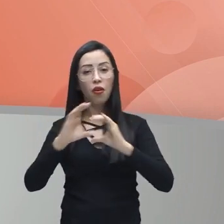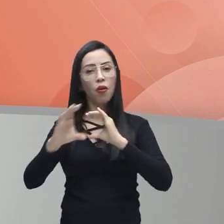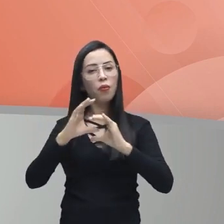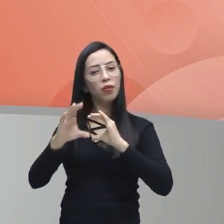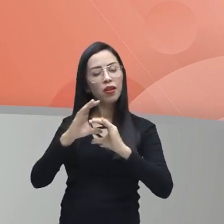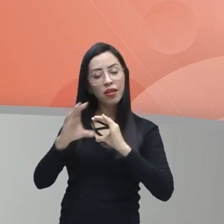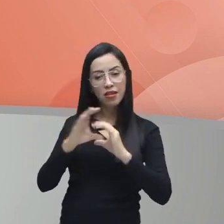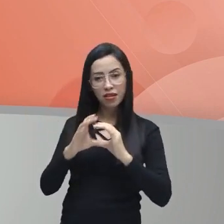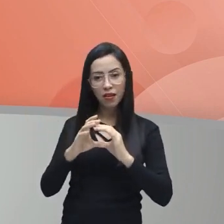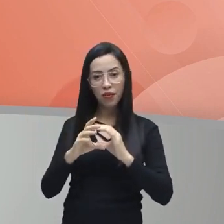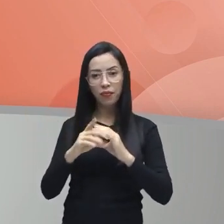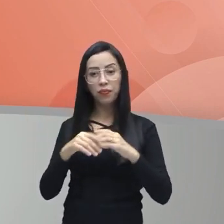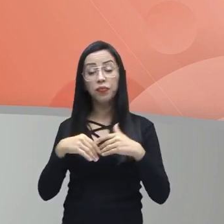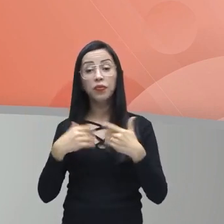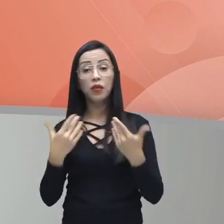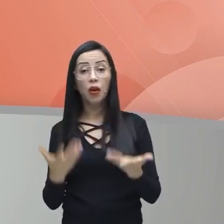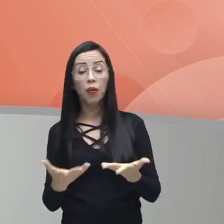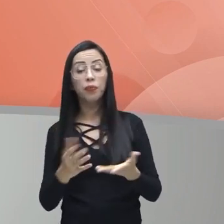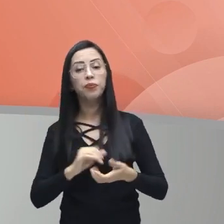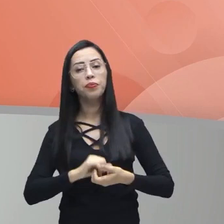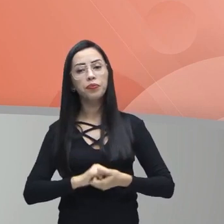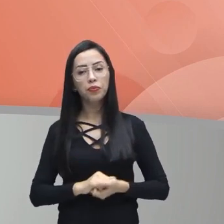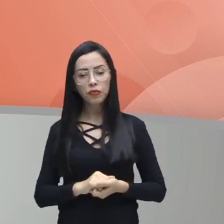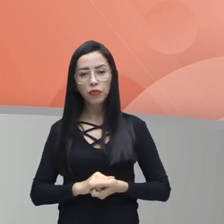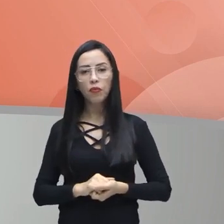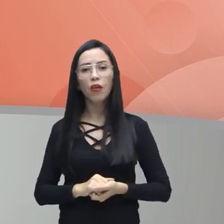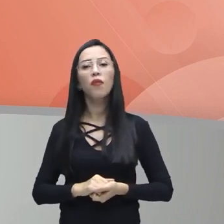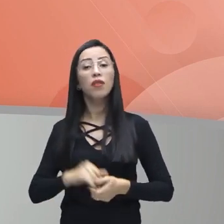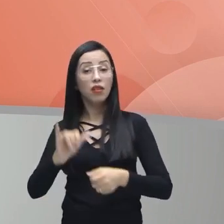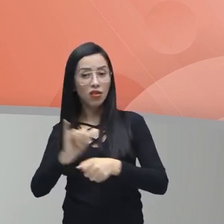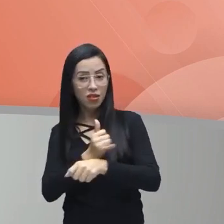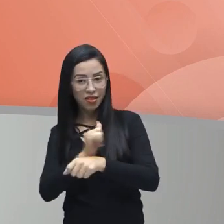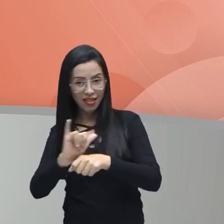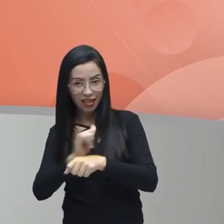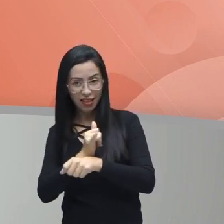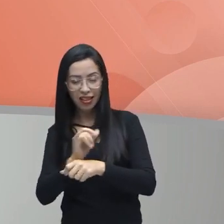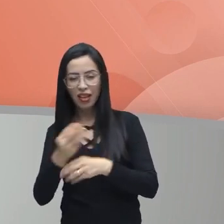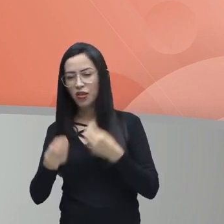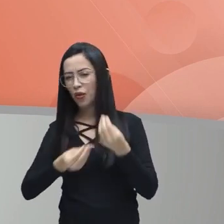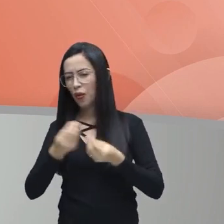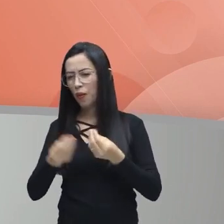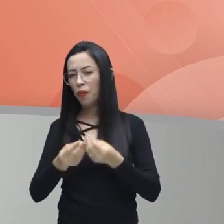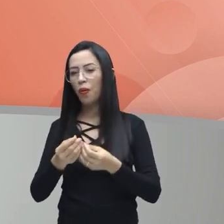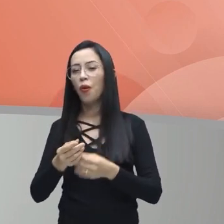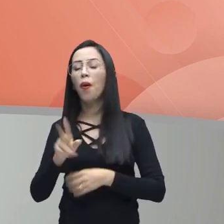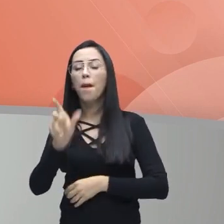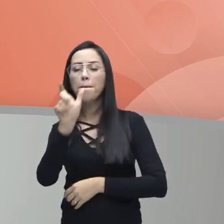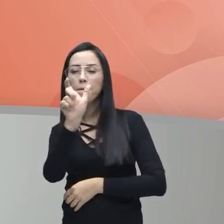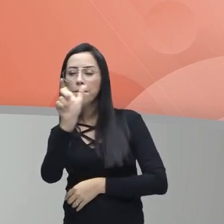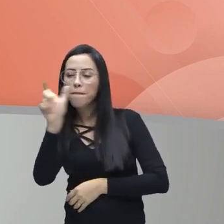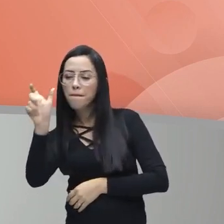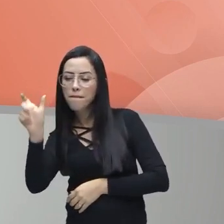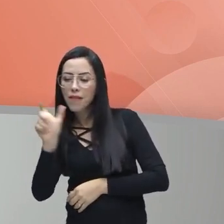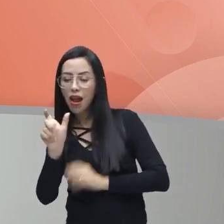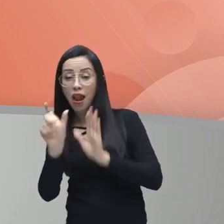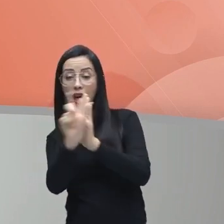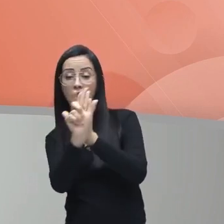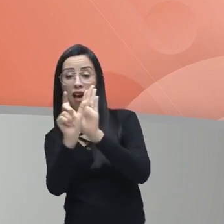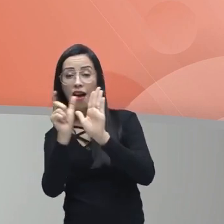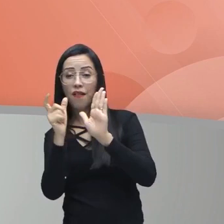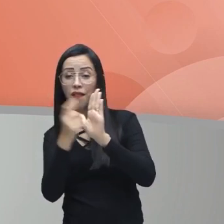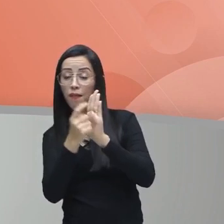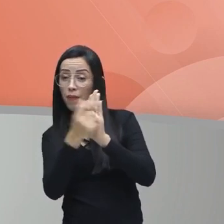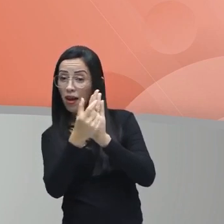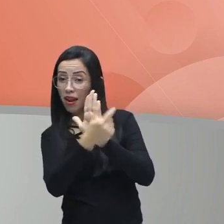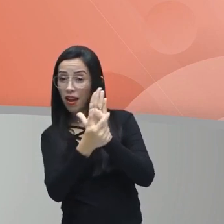comunicação? Eles vão usar esses recursos, as palavras, para organizar o texto de determinada forma.